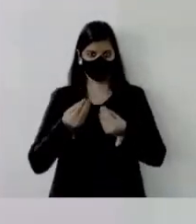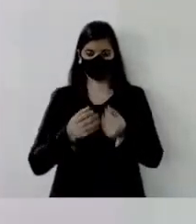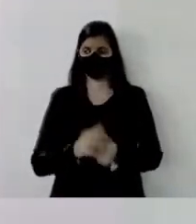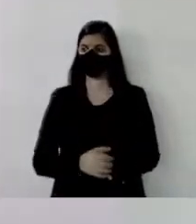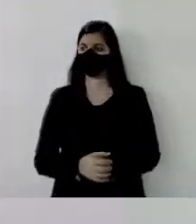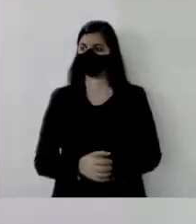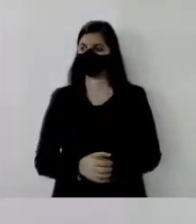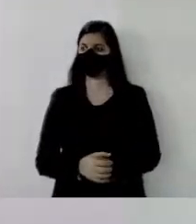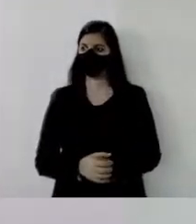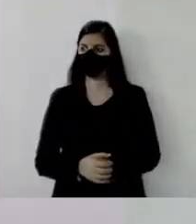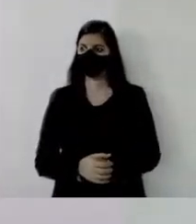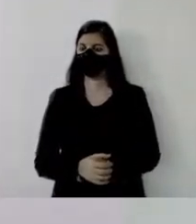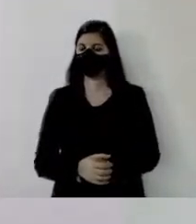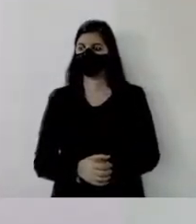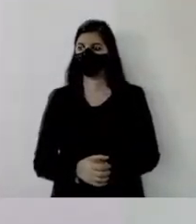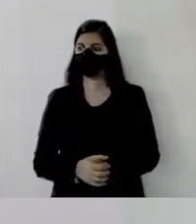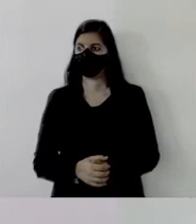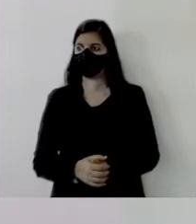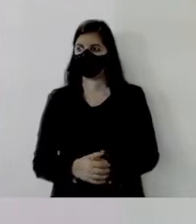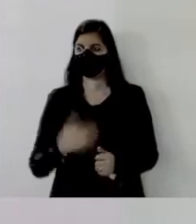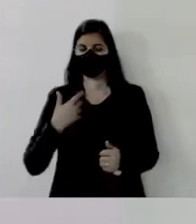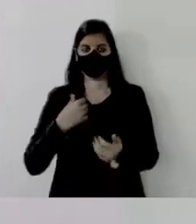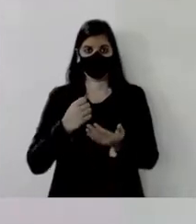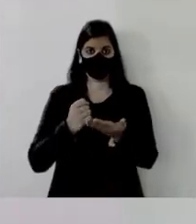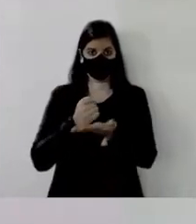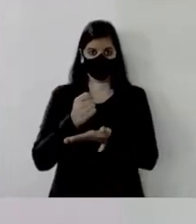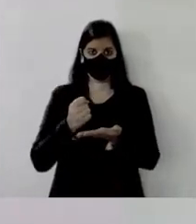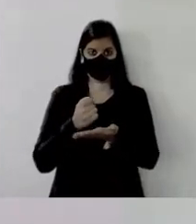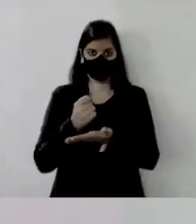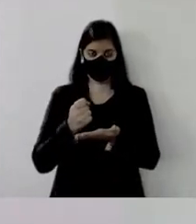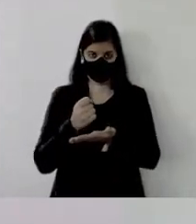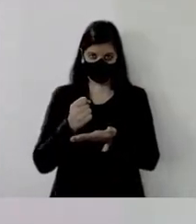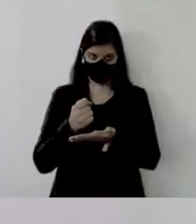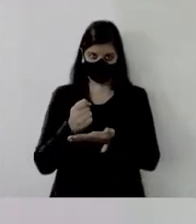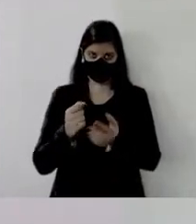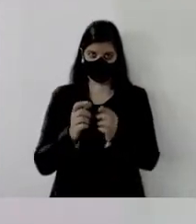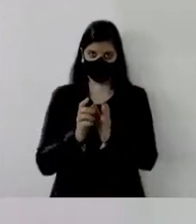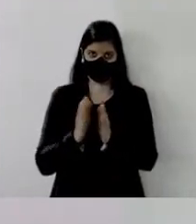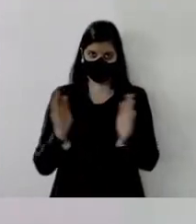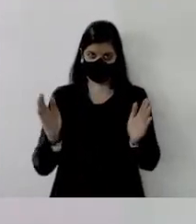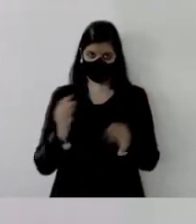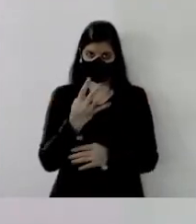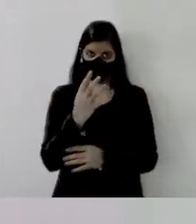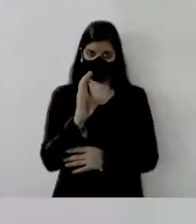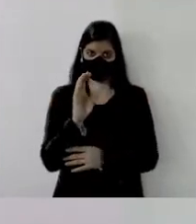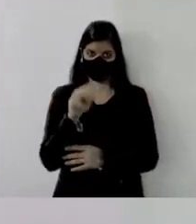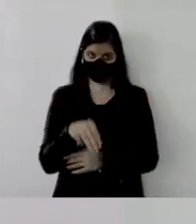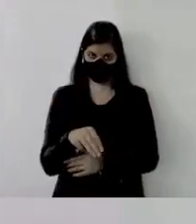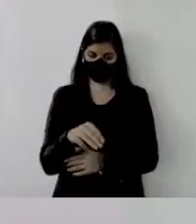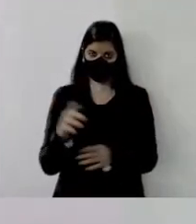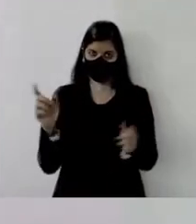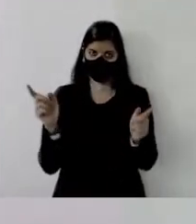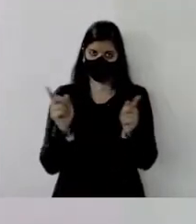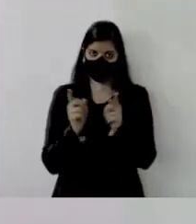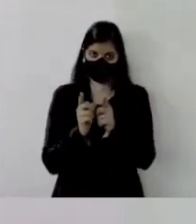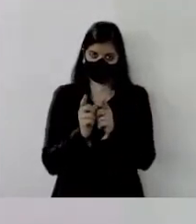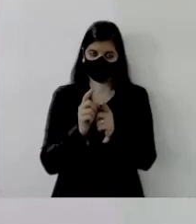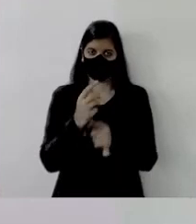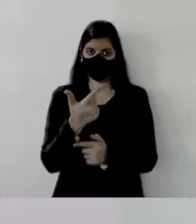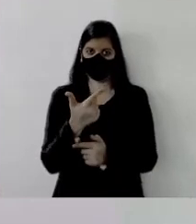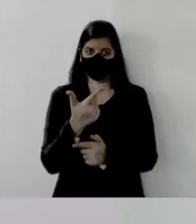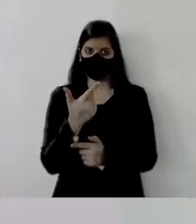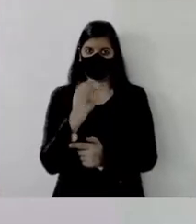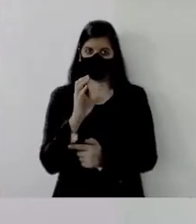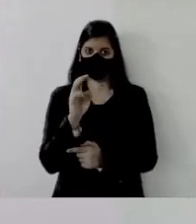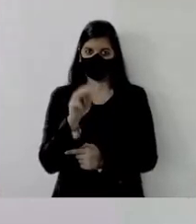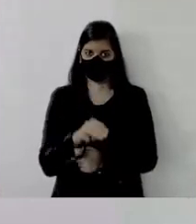Os dados são: o lado da base maior tem 4 centímetros, o lado da base menor tem 2